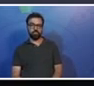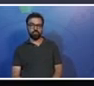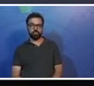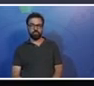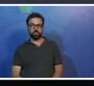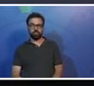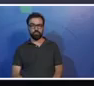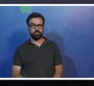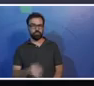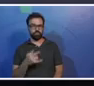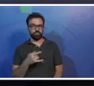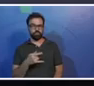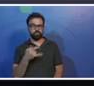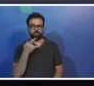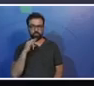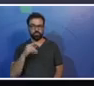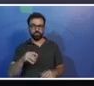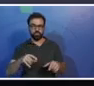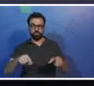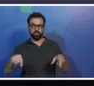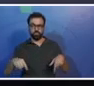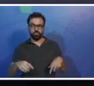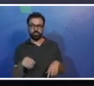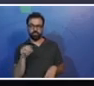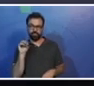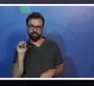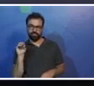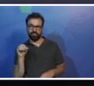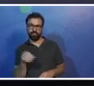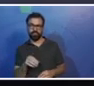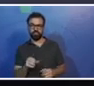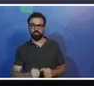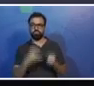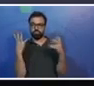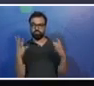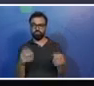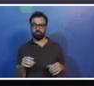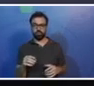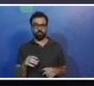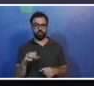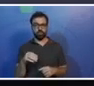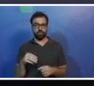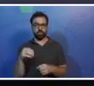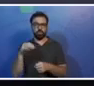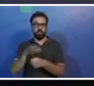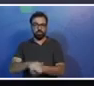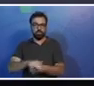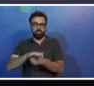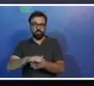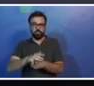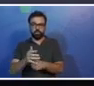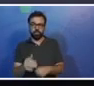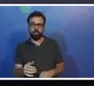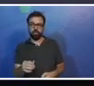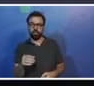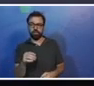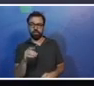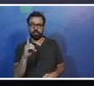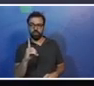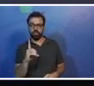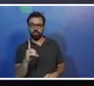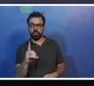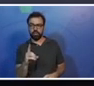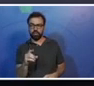C, boteco, burburinho, explodir, entupir. Alternativa